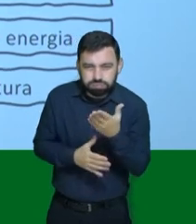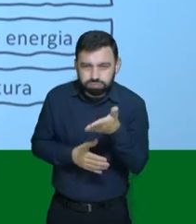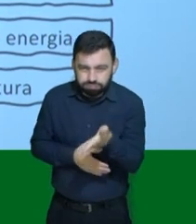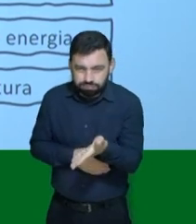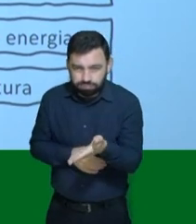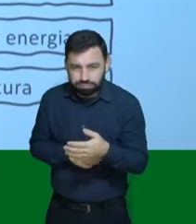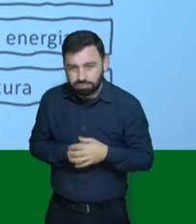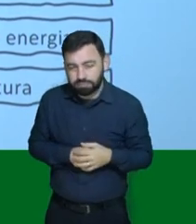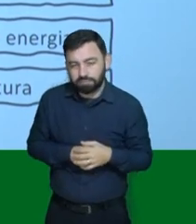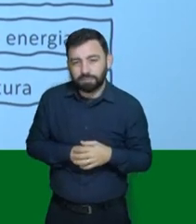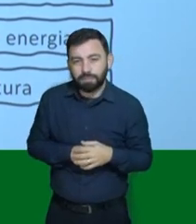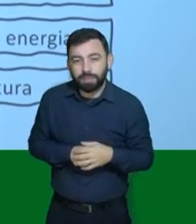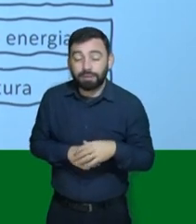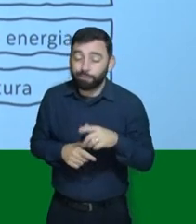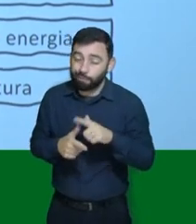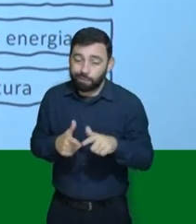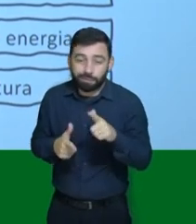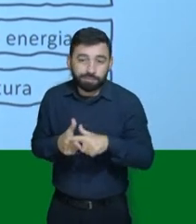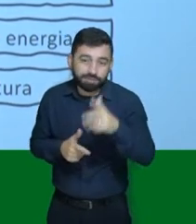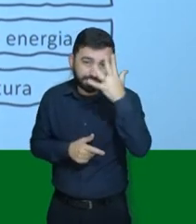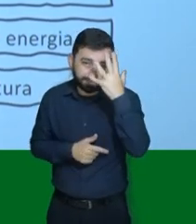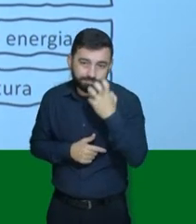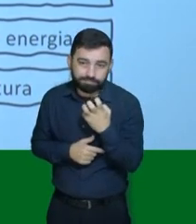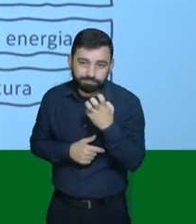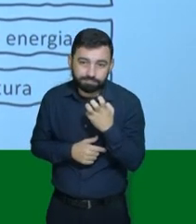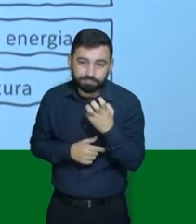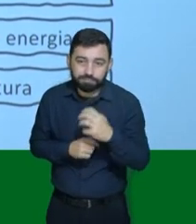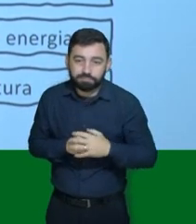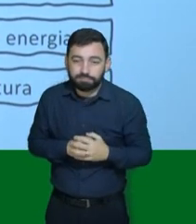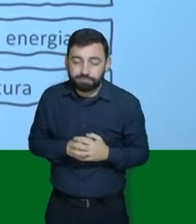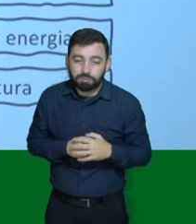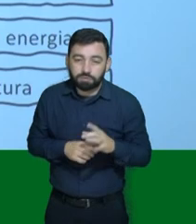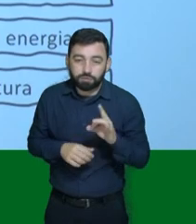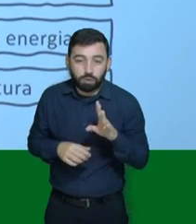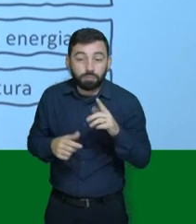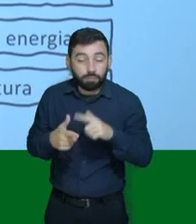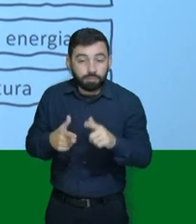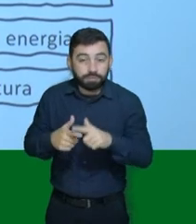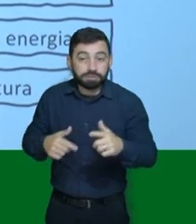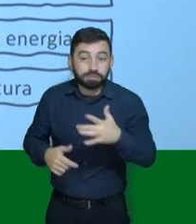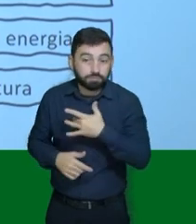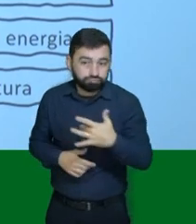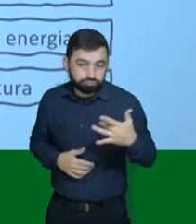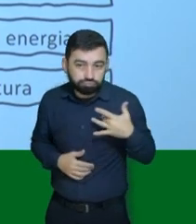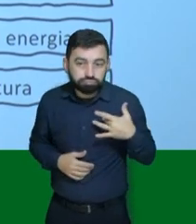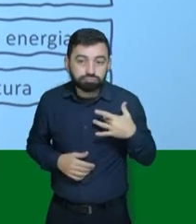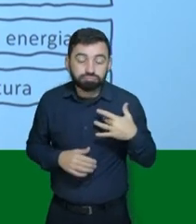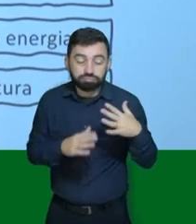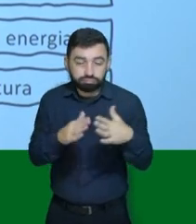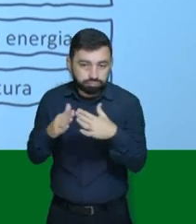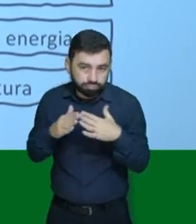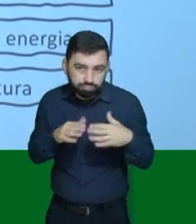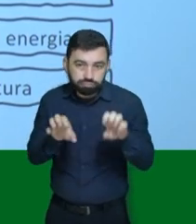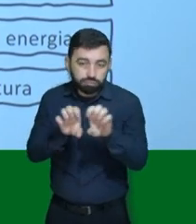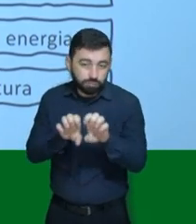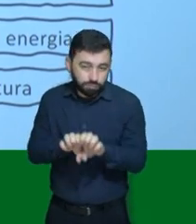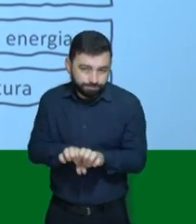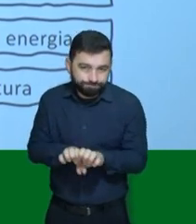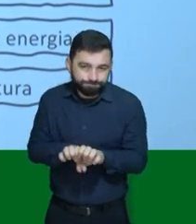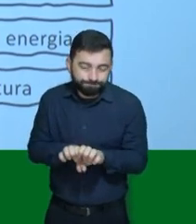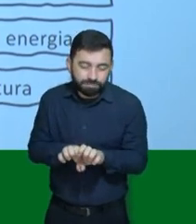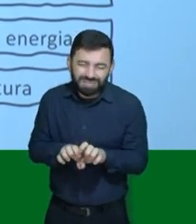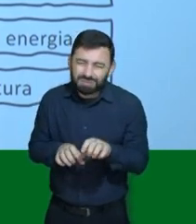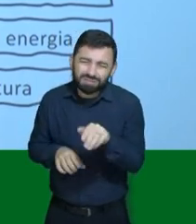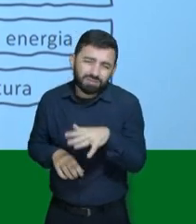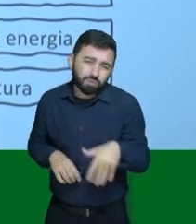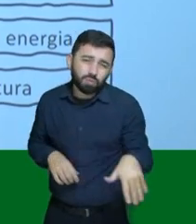né, é um problema seríssimo, não só afetando a saúde, né, como eu falei, moradias e infraestruturas. Então, todos